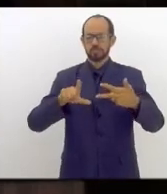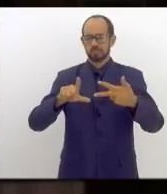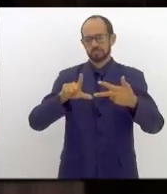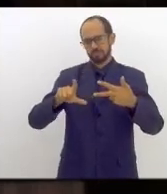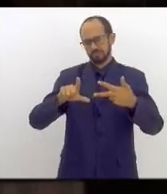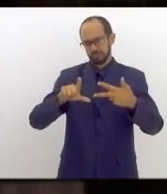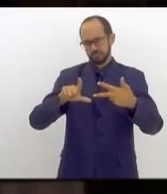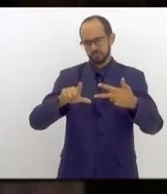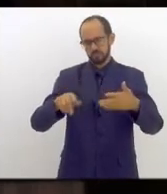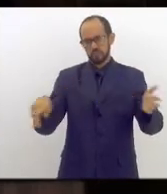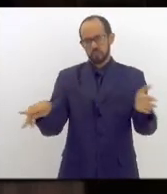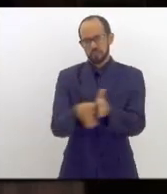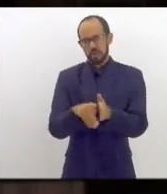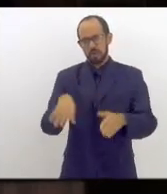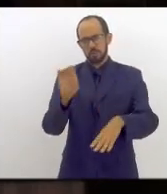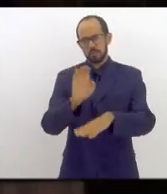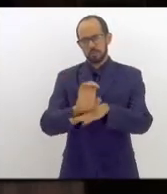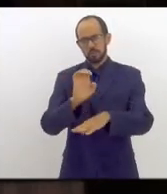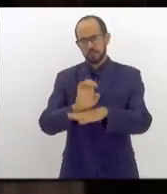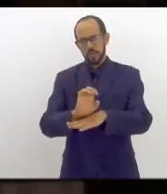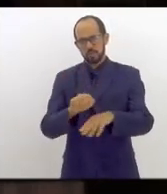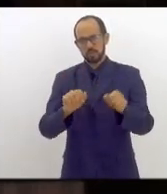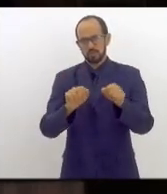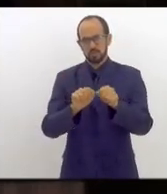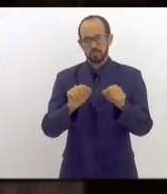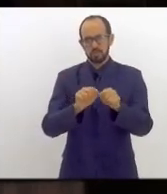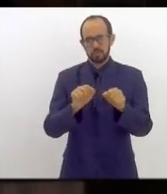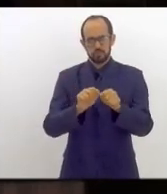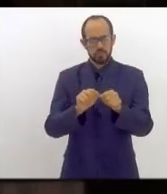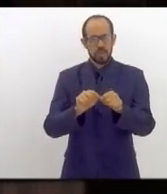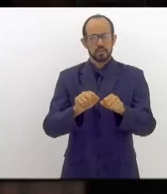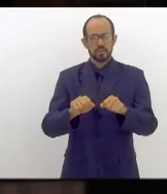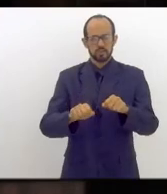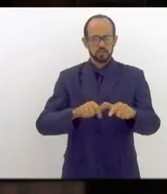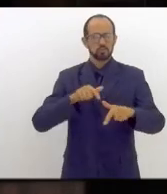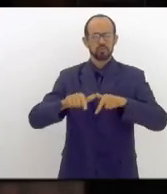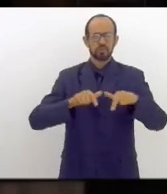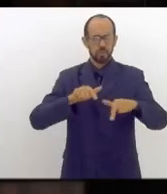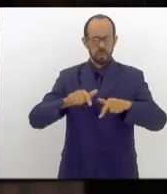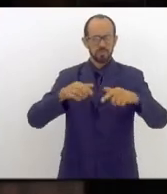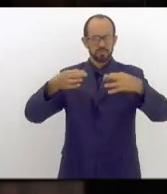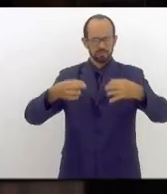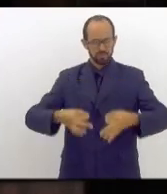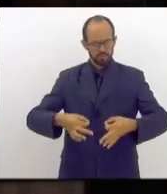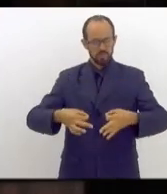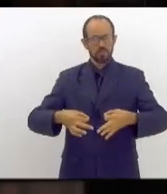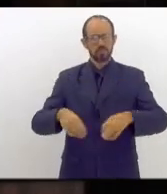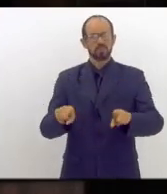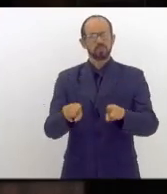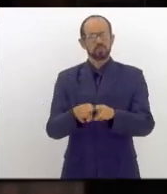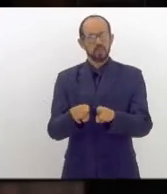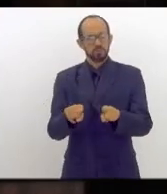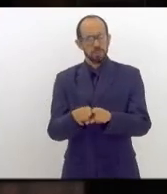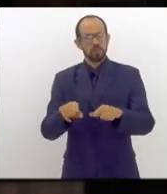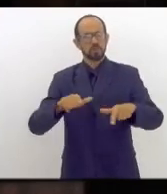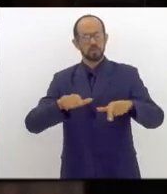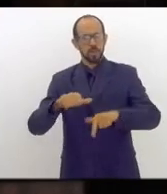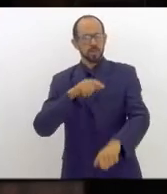do seu estado que exerce o mistério legiferante e o mistério fiscalizatório